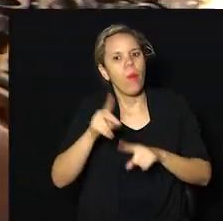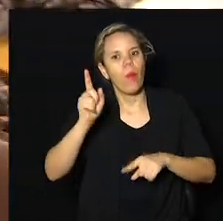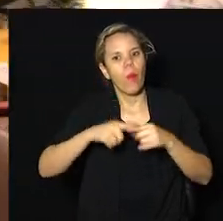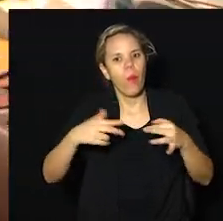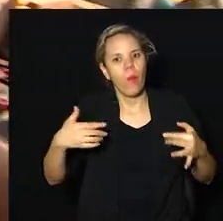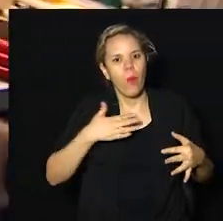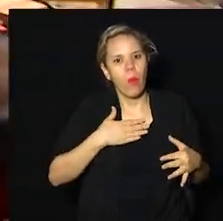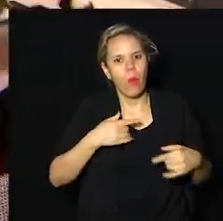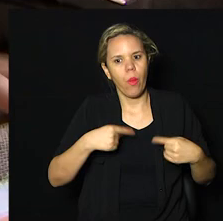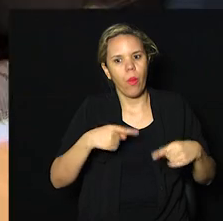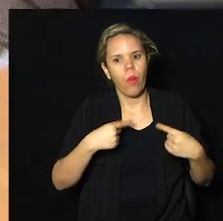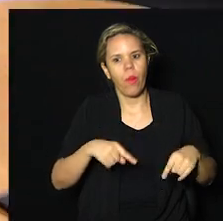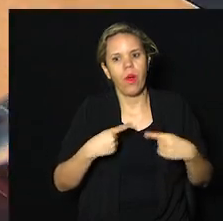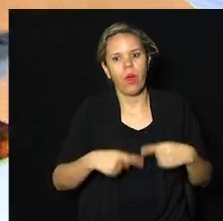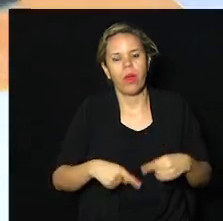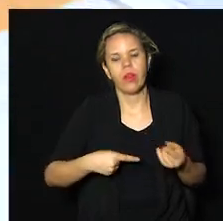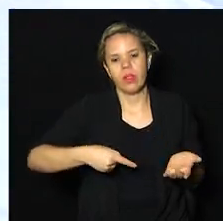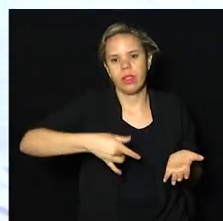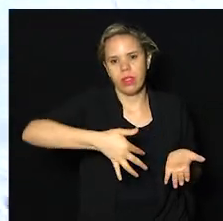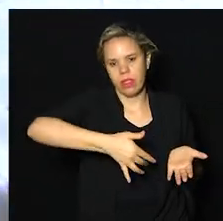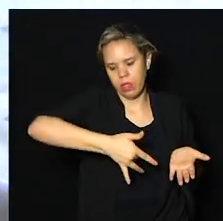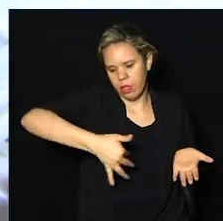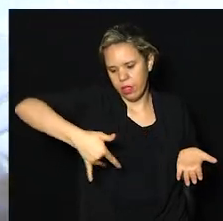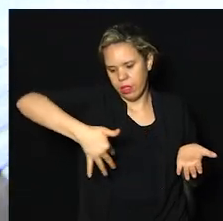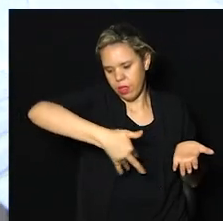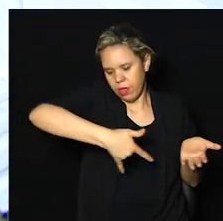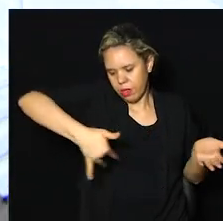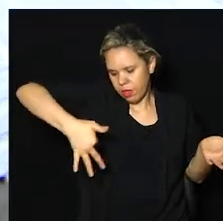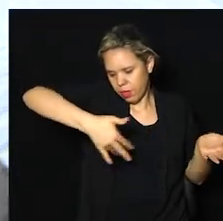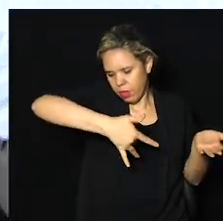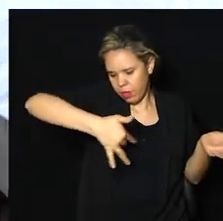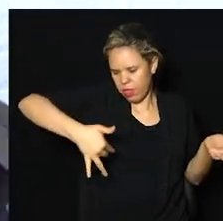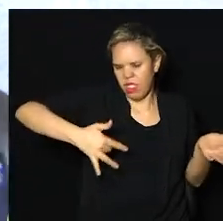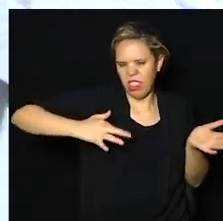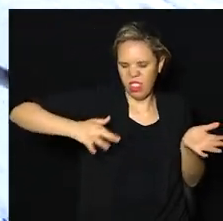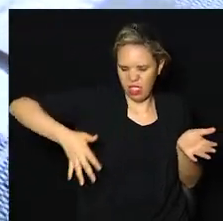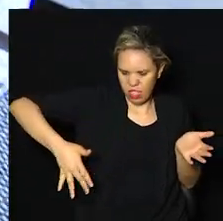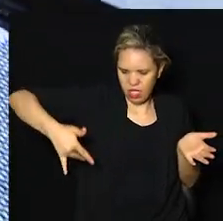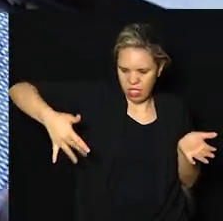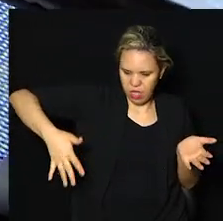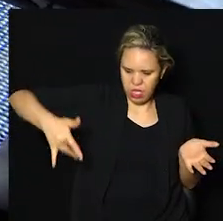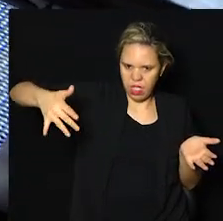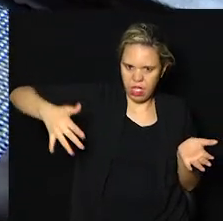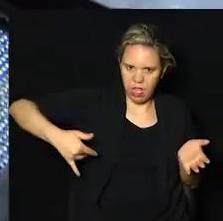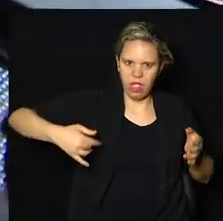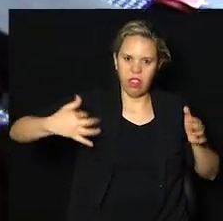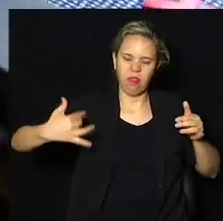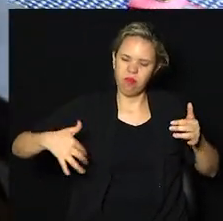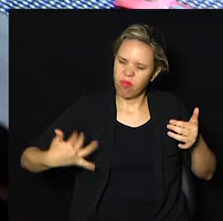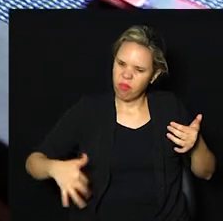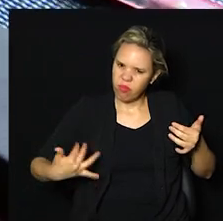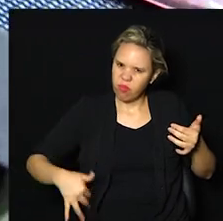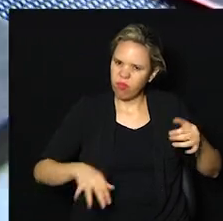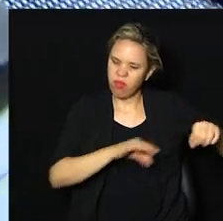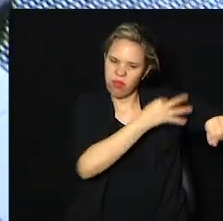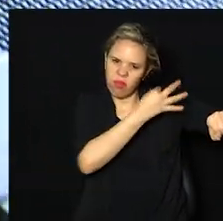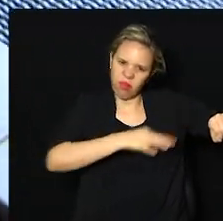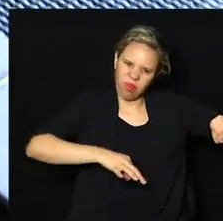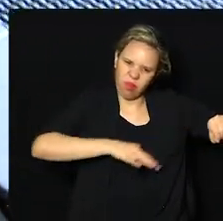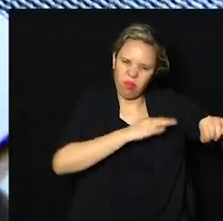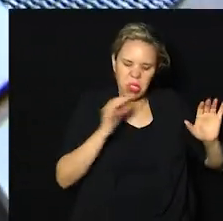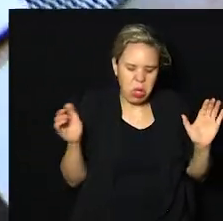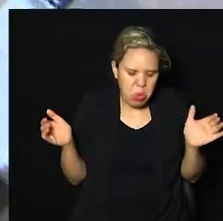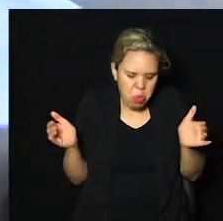meu caso, minha especialidade são instrumentos de corda, no geral. Violão, guitarra, contrabaixo, viola, violino,